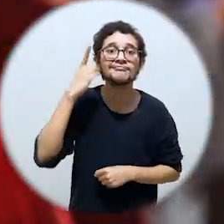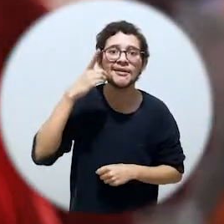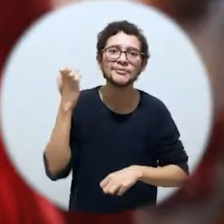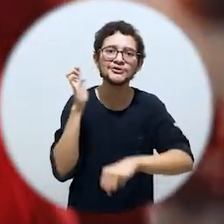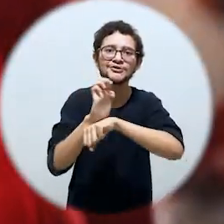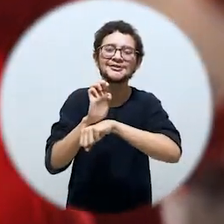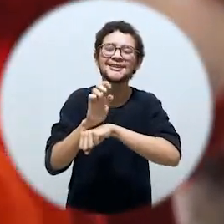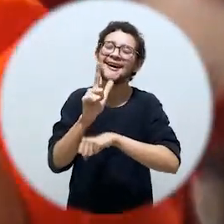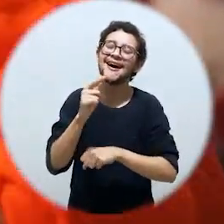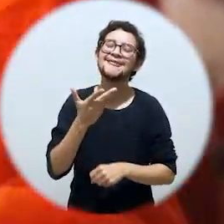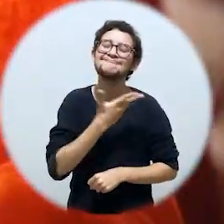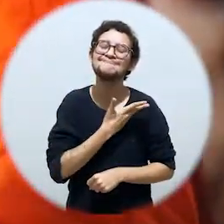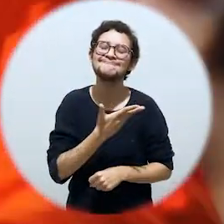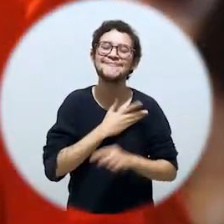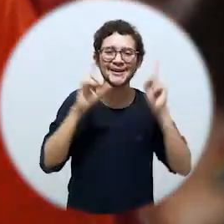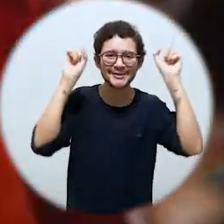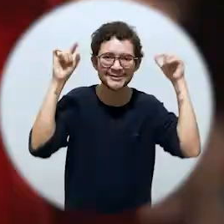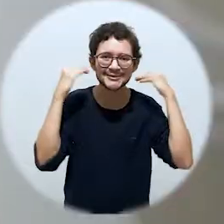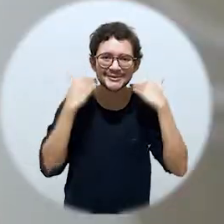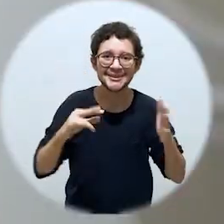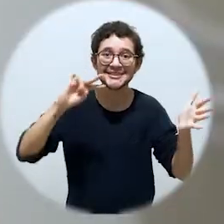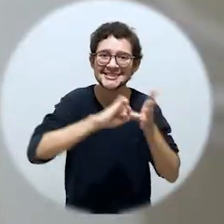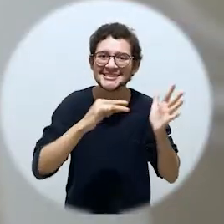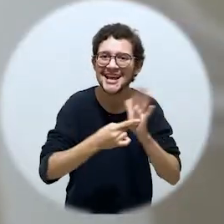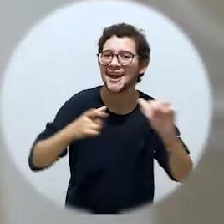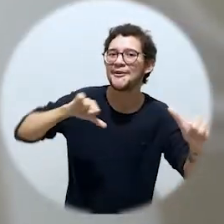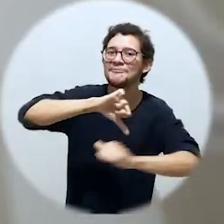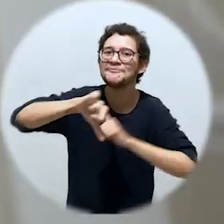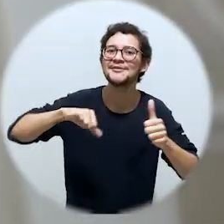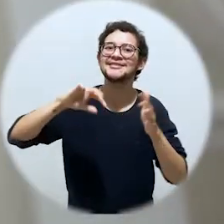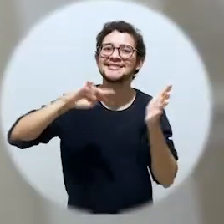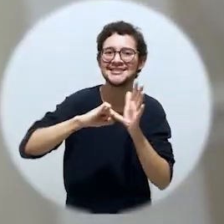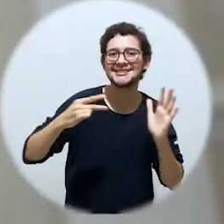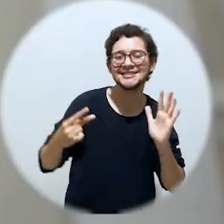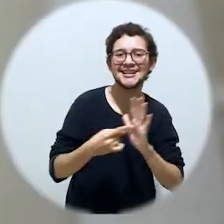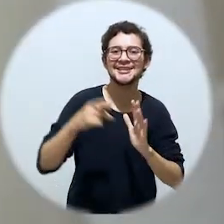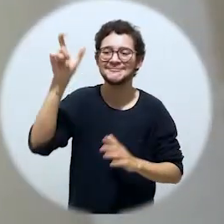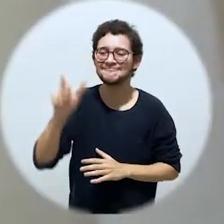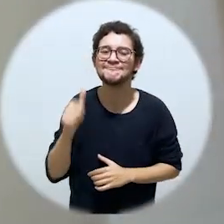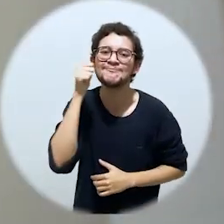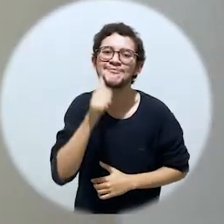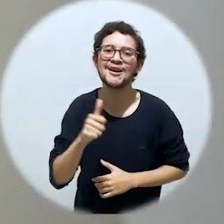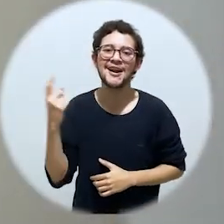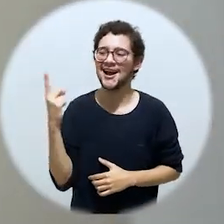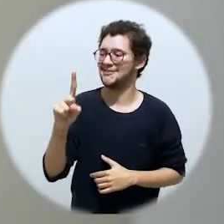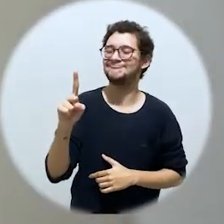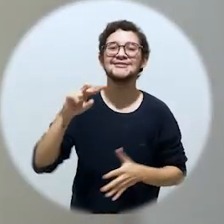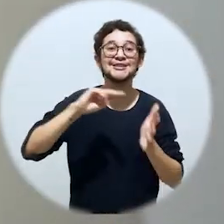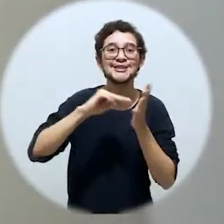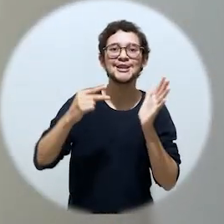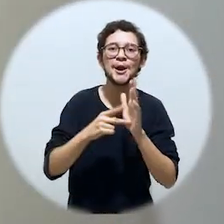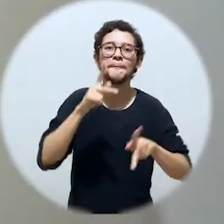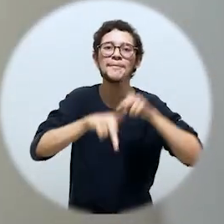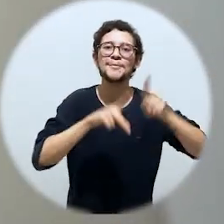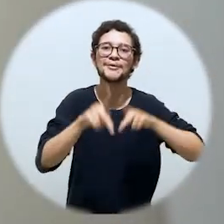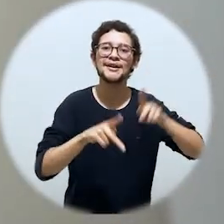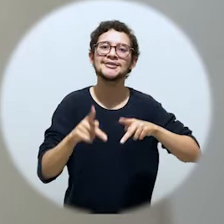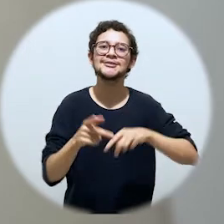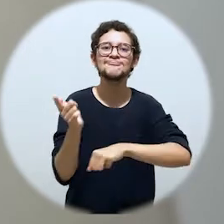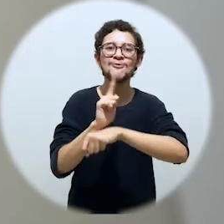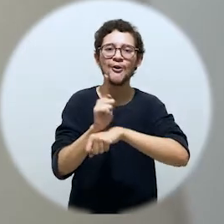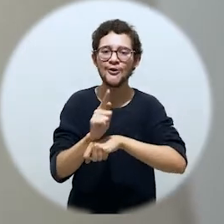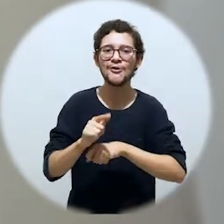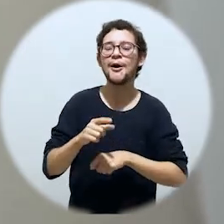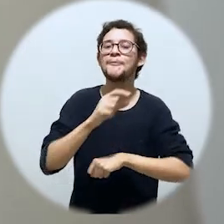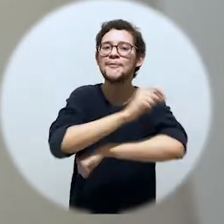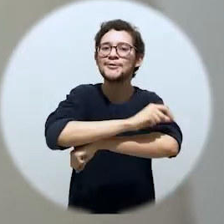2 anos e foi eleita deputada estadual. É a nossa companheira Isolda. Ela significa a mudança. Ela significa a mulher. Ela